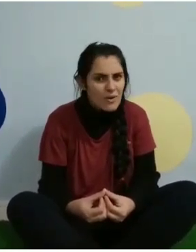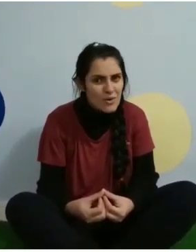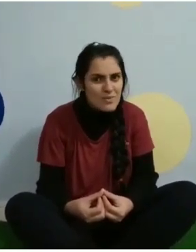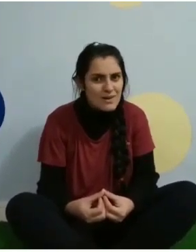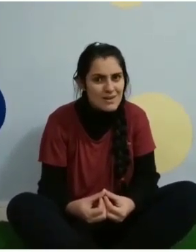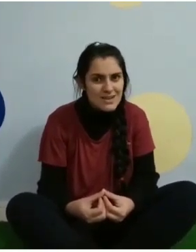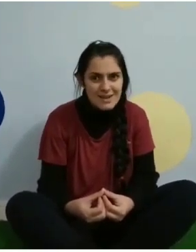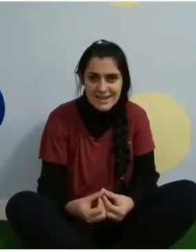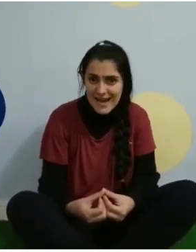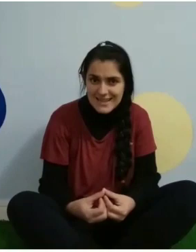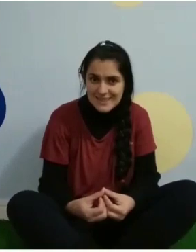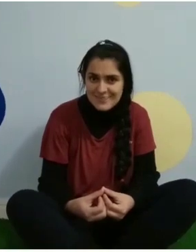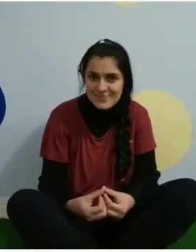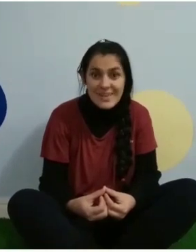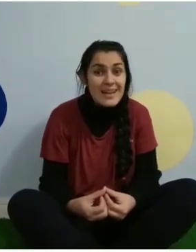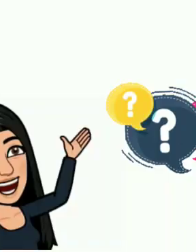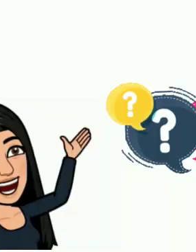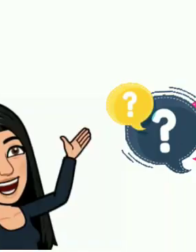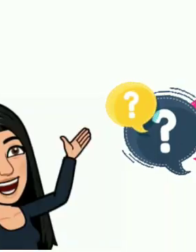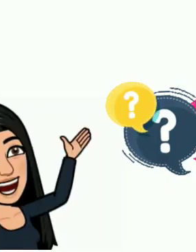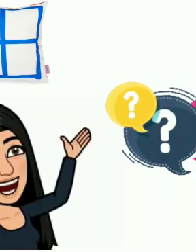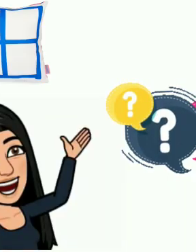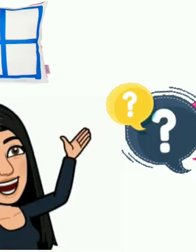conhecem alguma coisa quadrada?